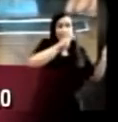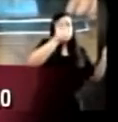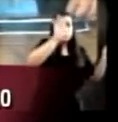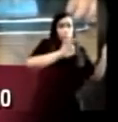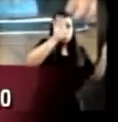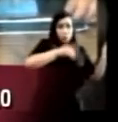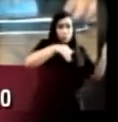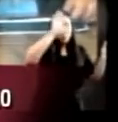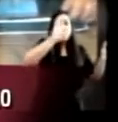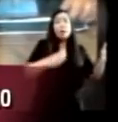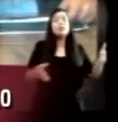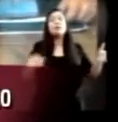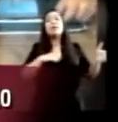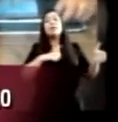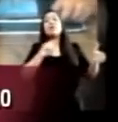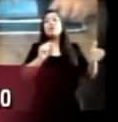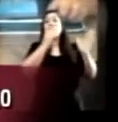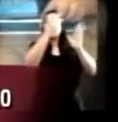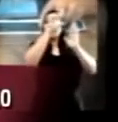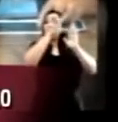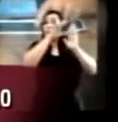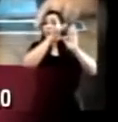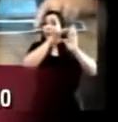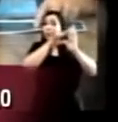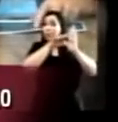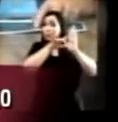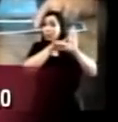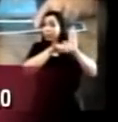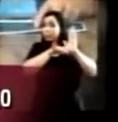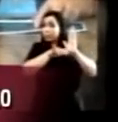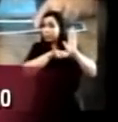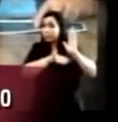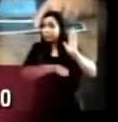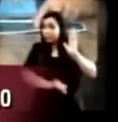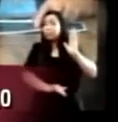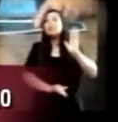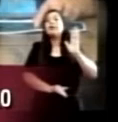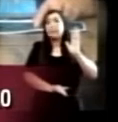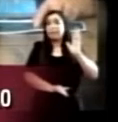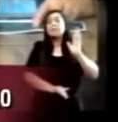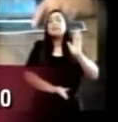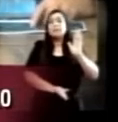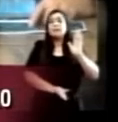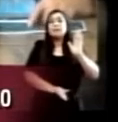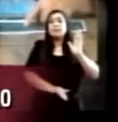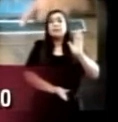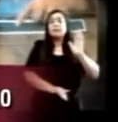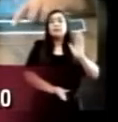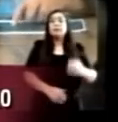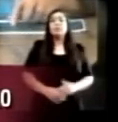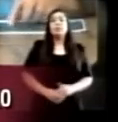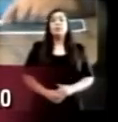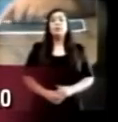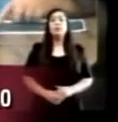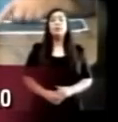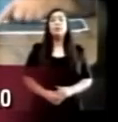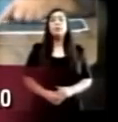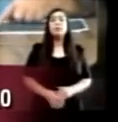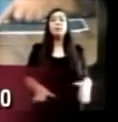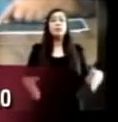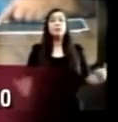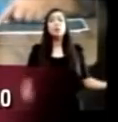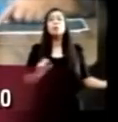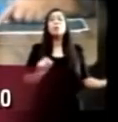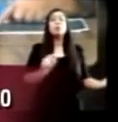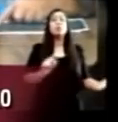75%. Aí nós tivemos quedas gradativas mais consistentes de ocupação. Nós